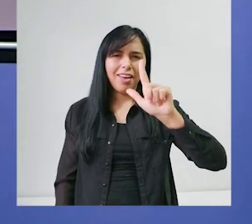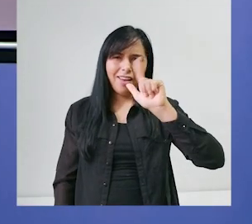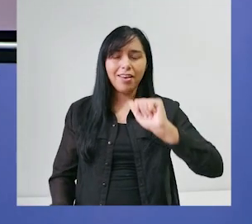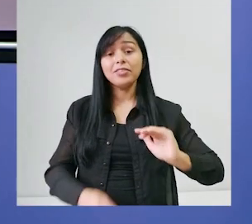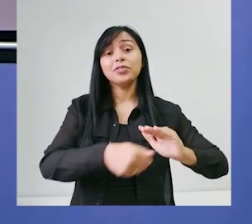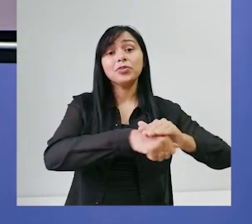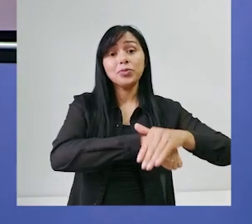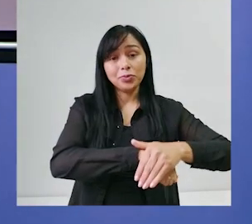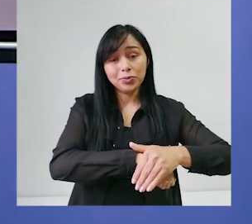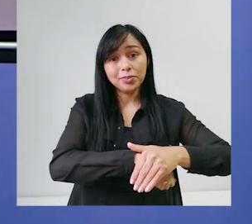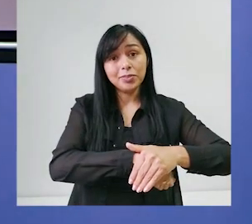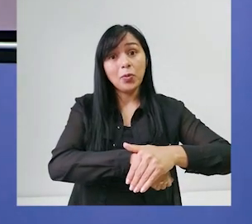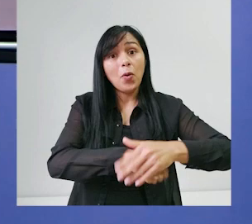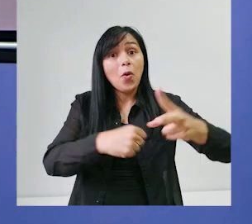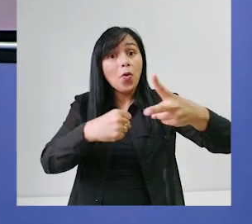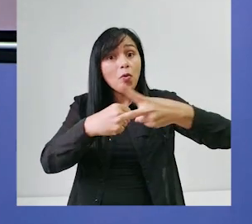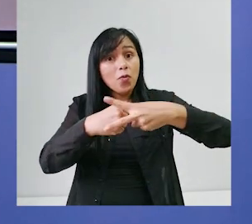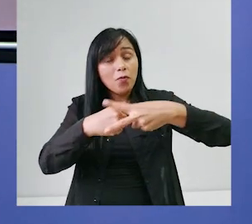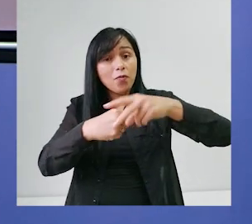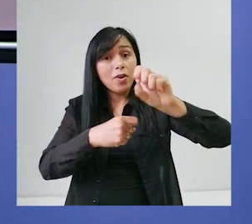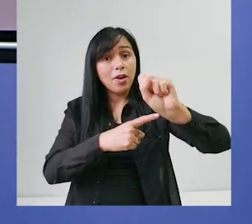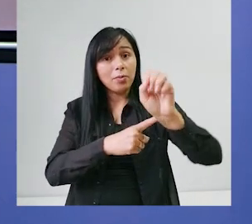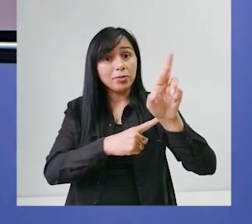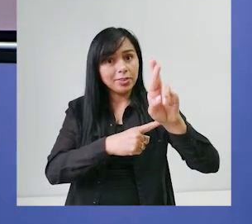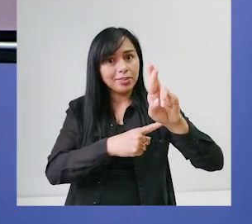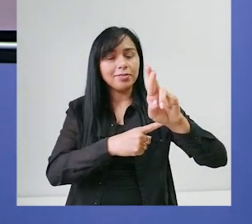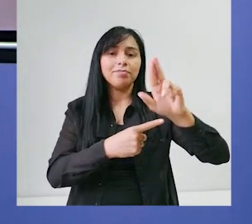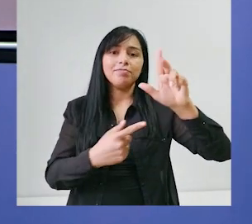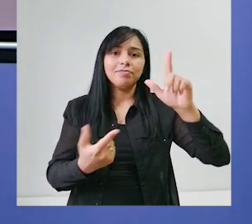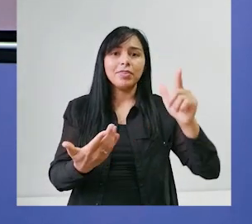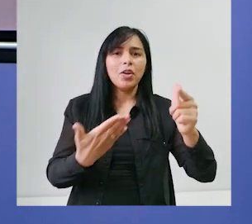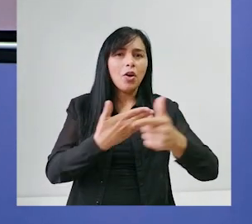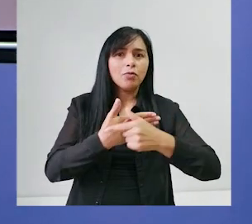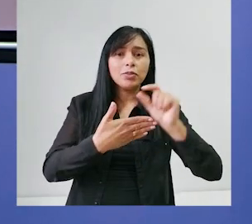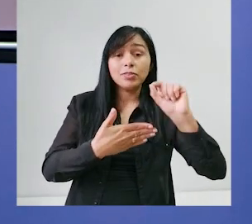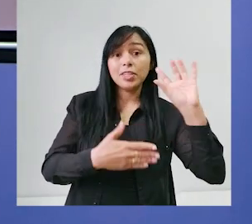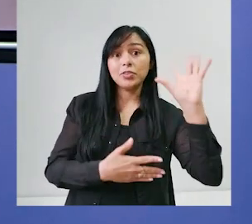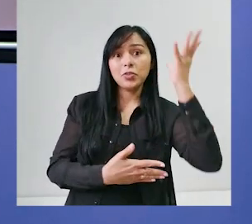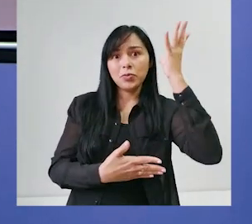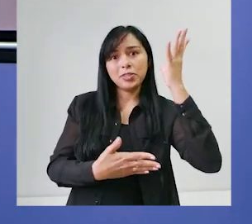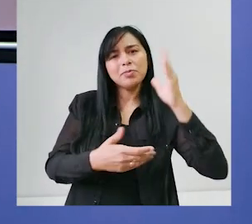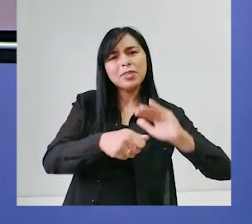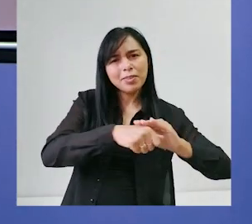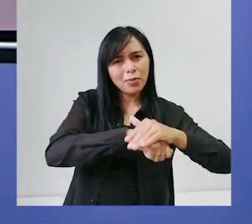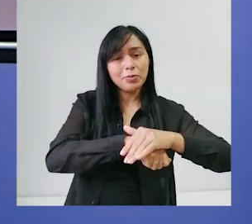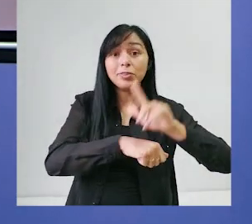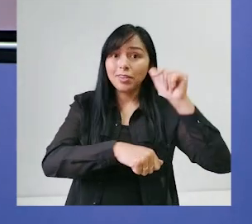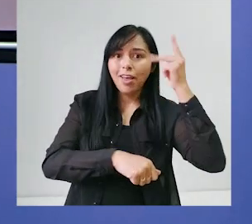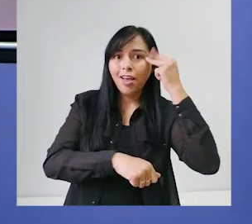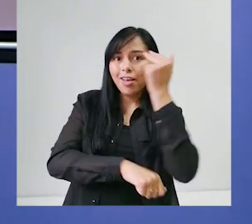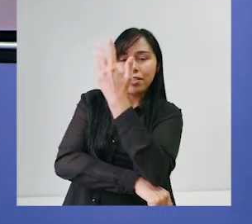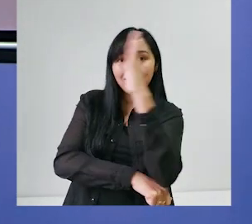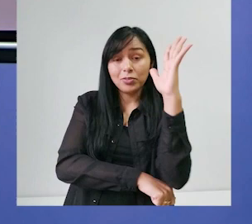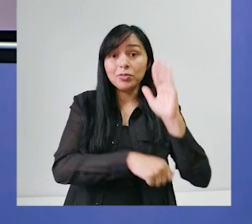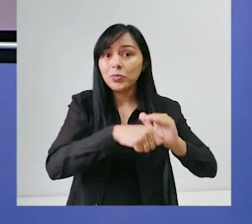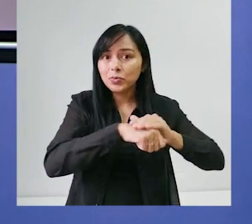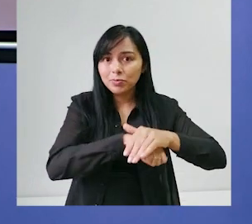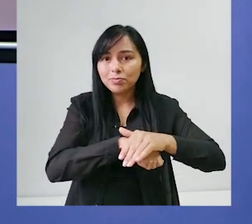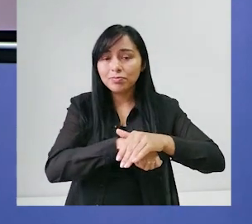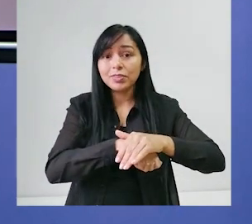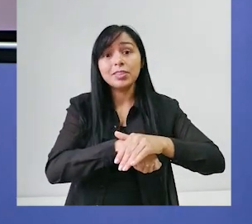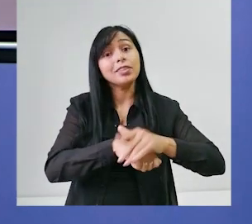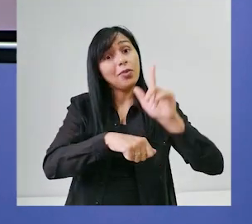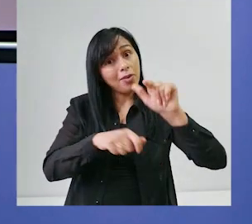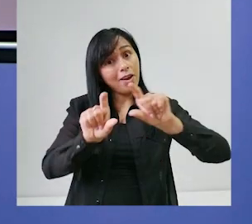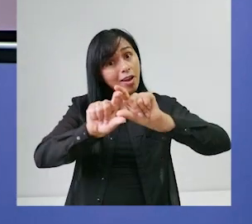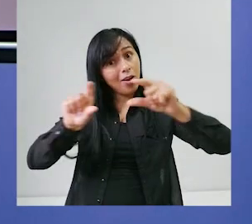ser ele está indicando um fenômeno natural noite então temos um verbo indicando o fenômeno natural